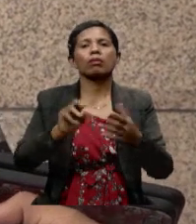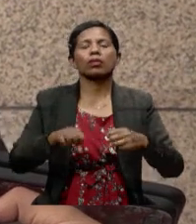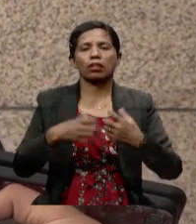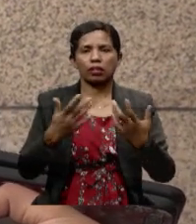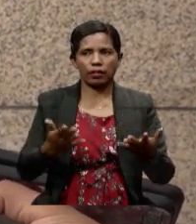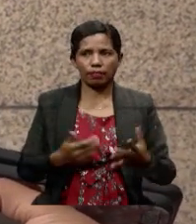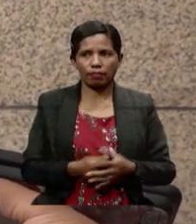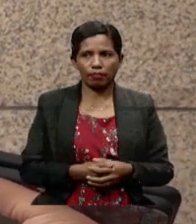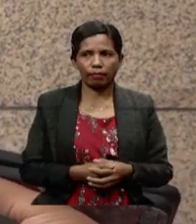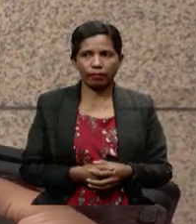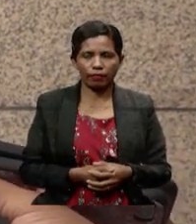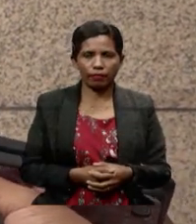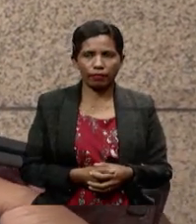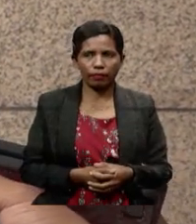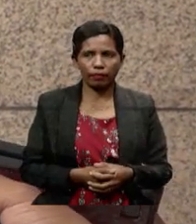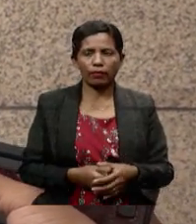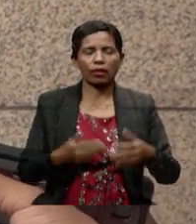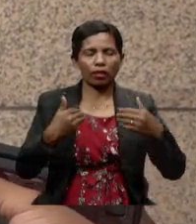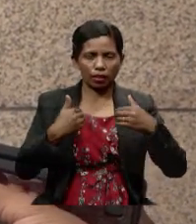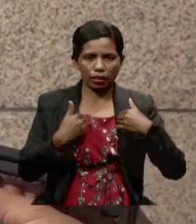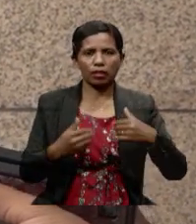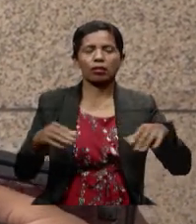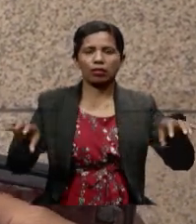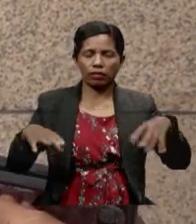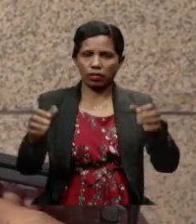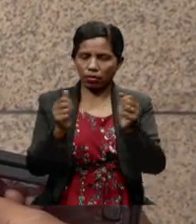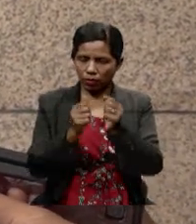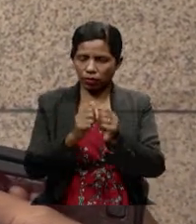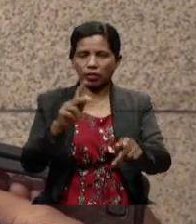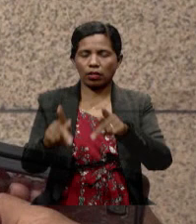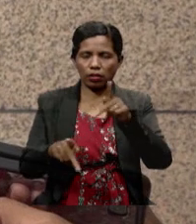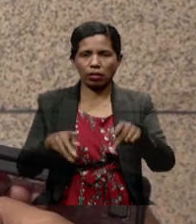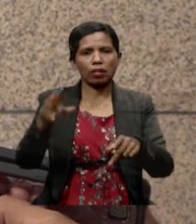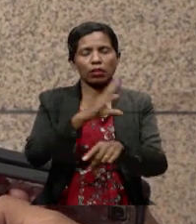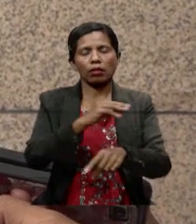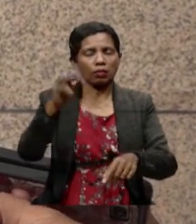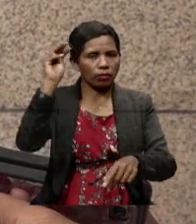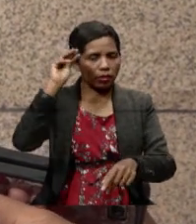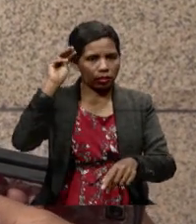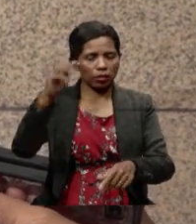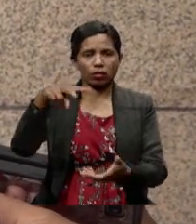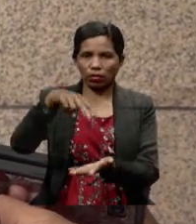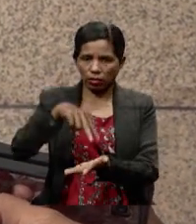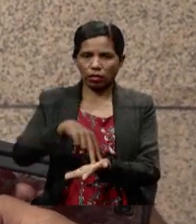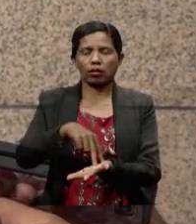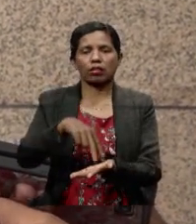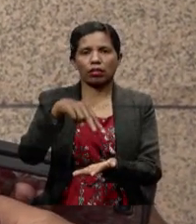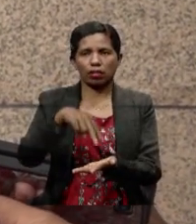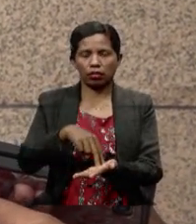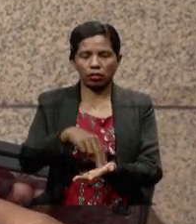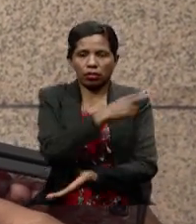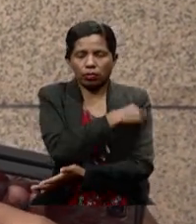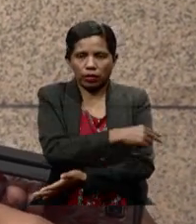Então, há coordenação entre a comunidade e o Ministério da Saúde e a tubela atur posto de